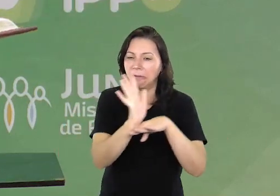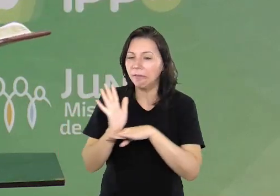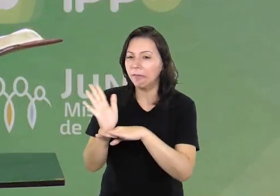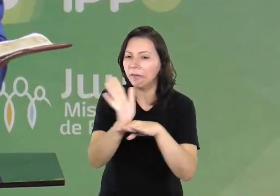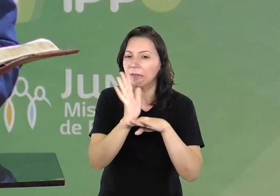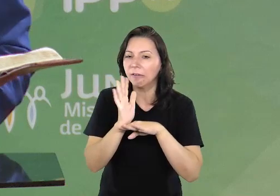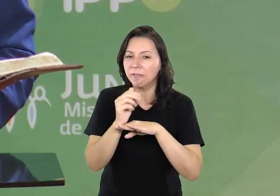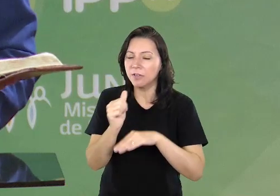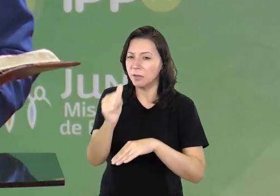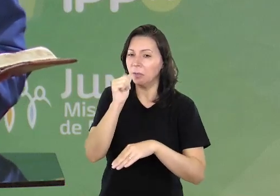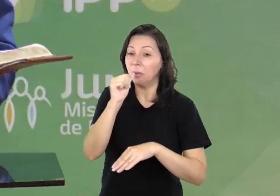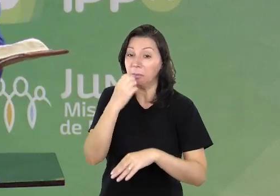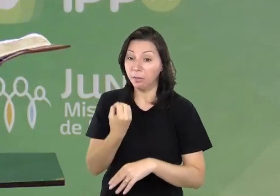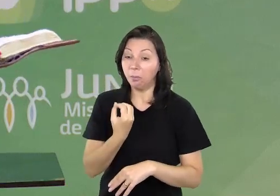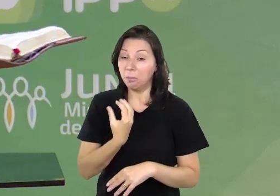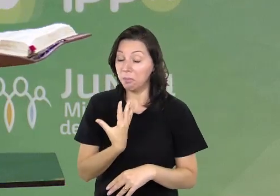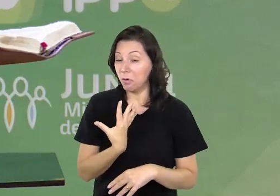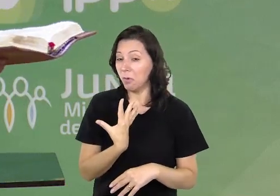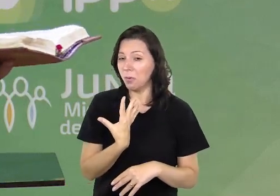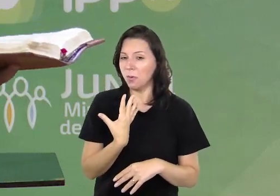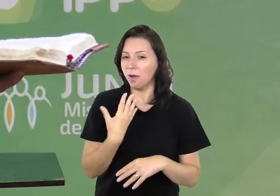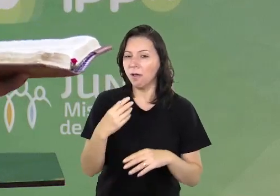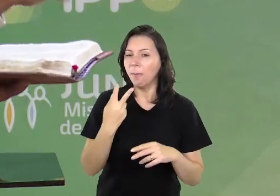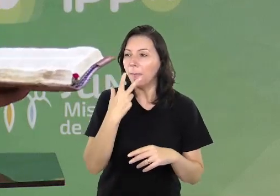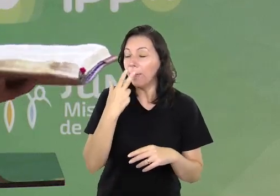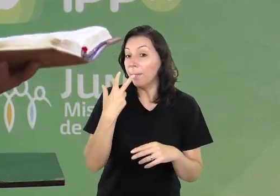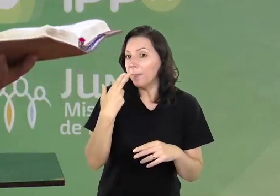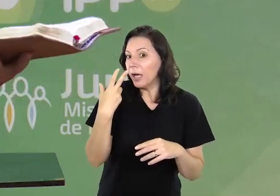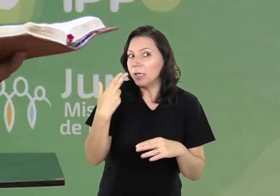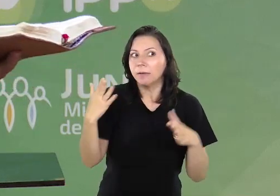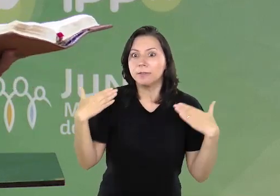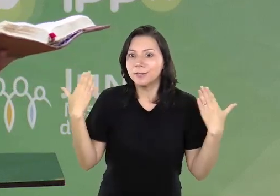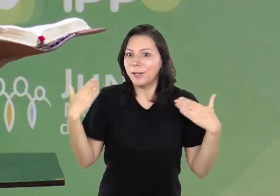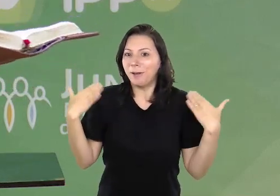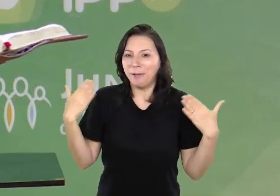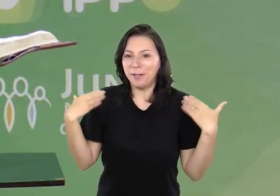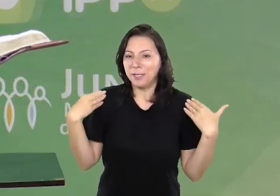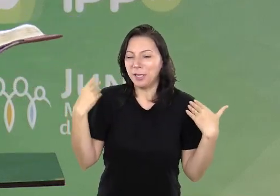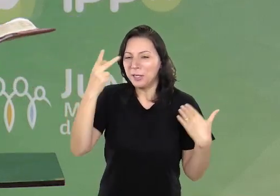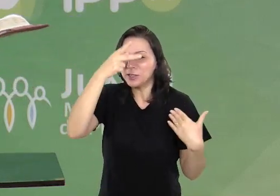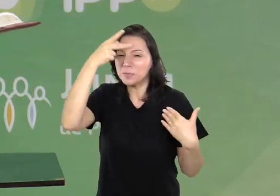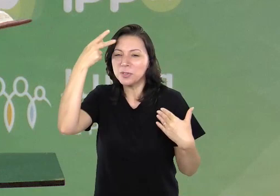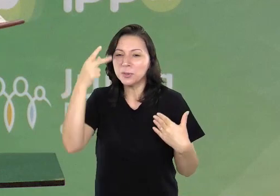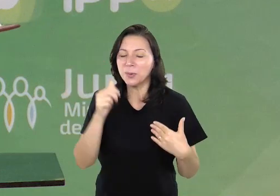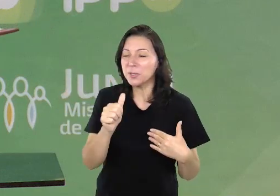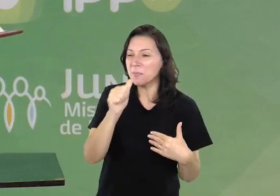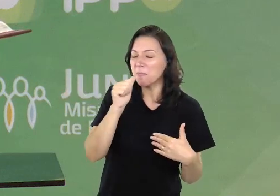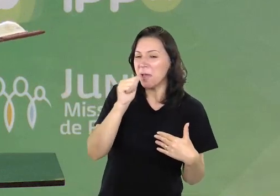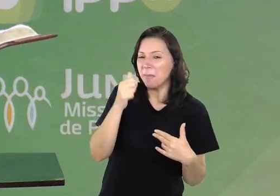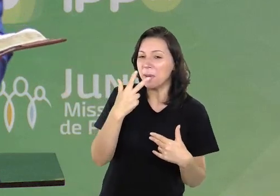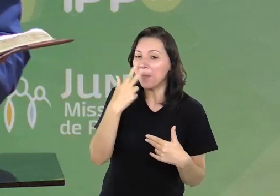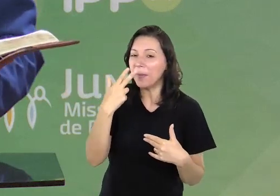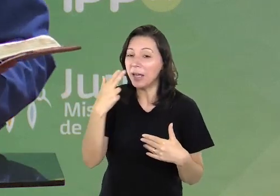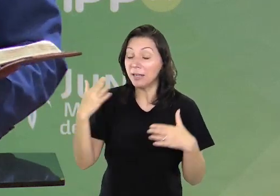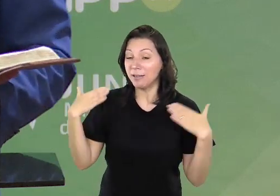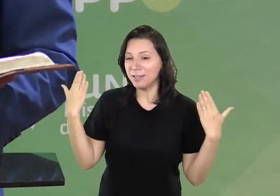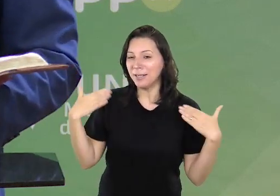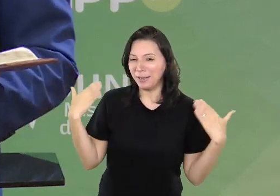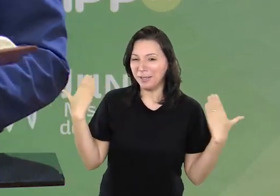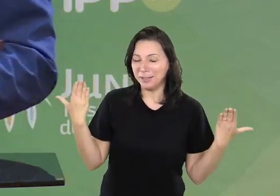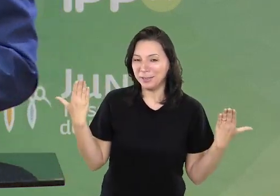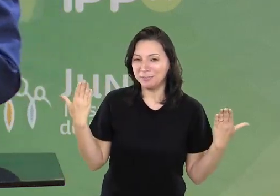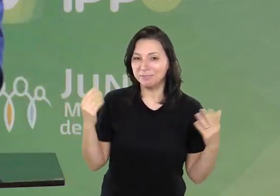a decisão de entregar seu vinho foi essa reflexão demorada dele Na Busca da Felicidade em segundo lugar